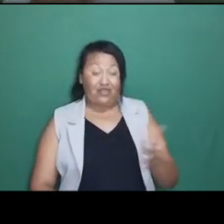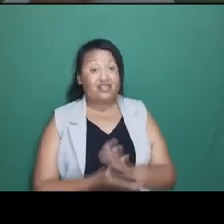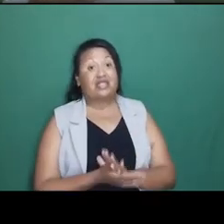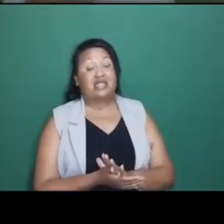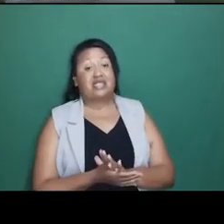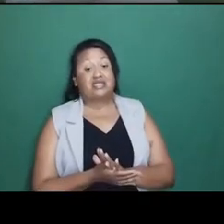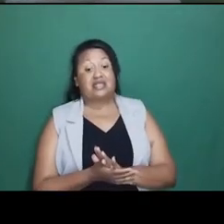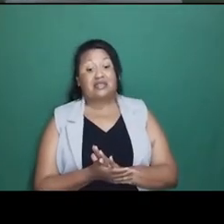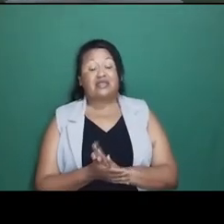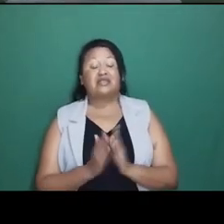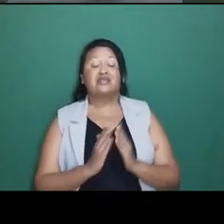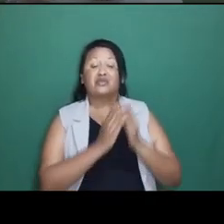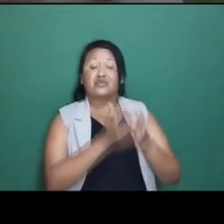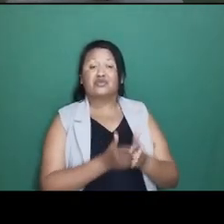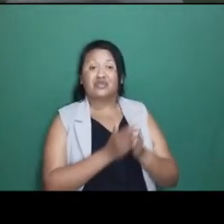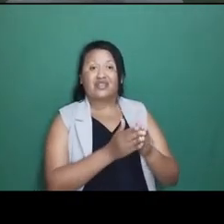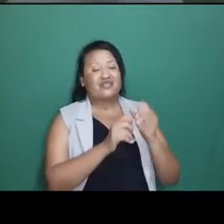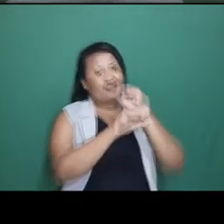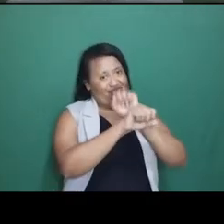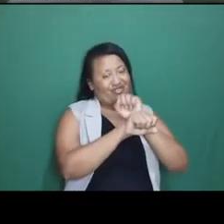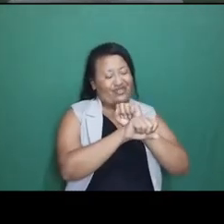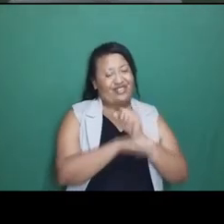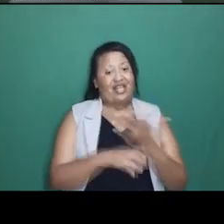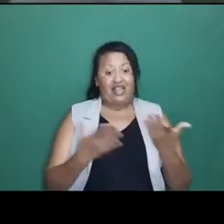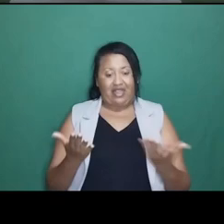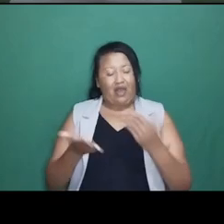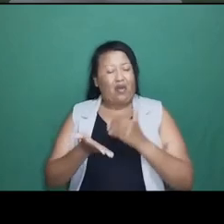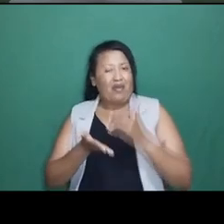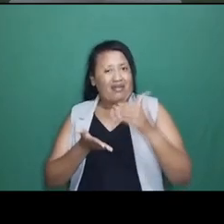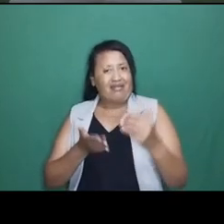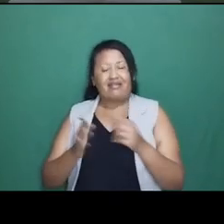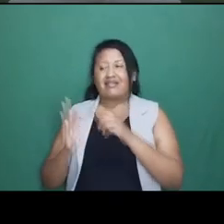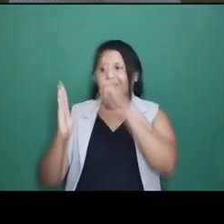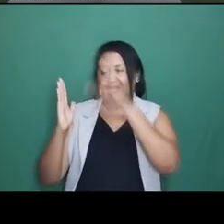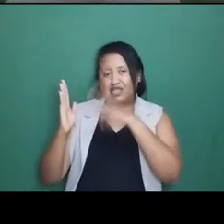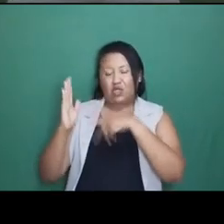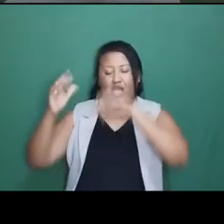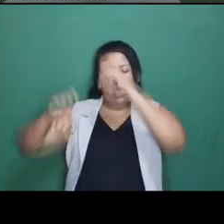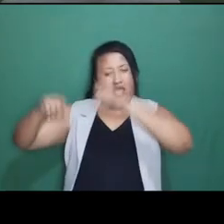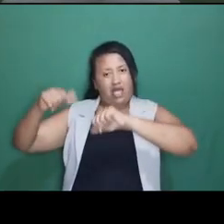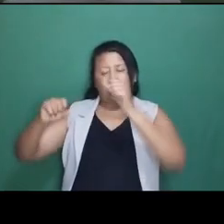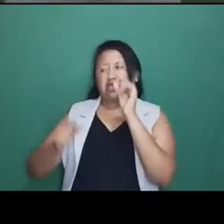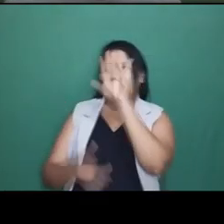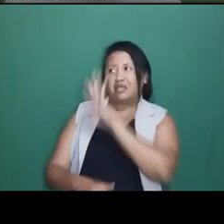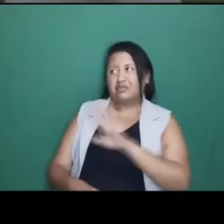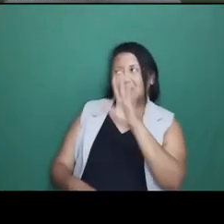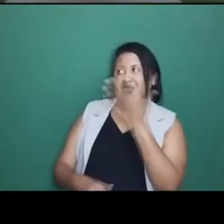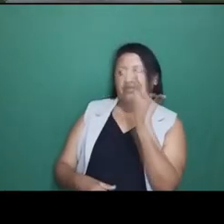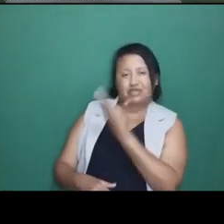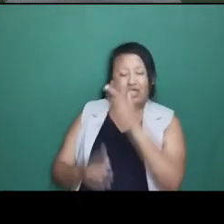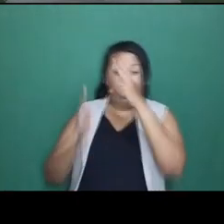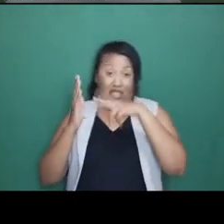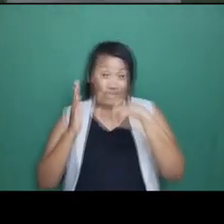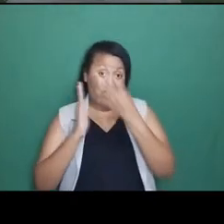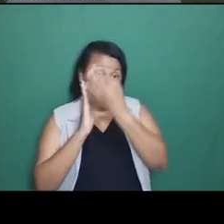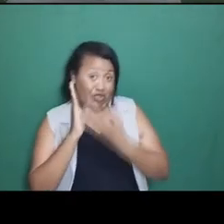na igreja Então a partir da leitura e análise do da imagem leitura do